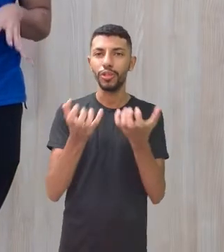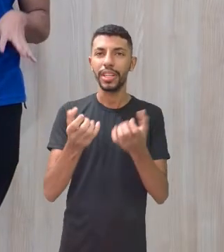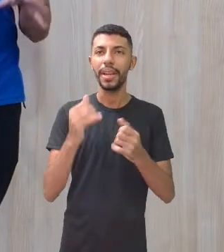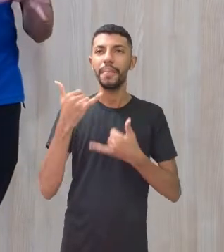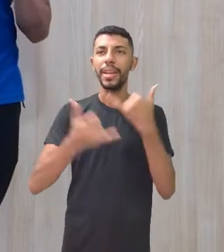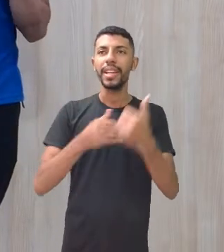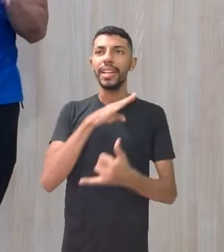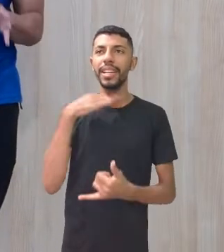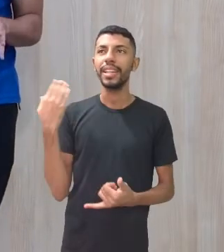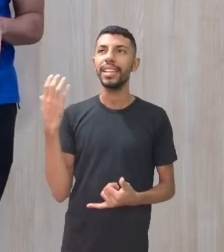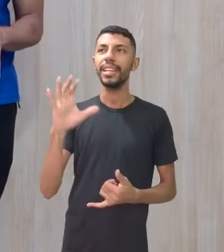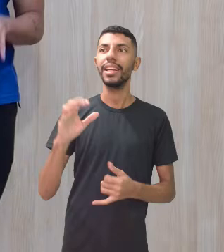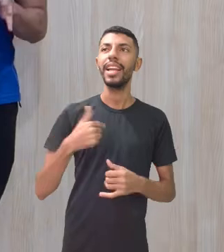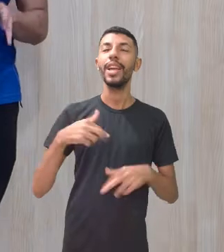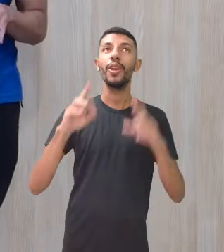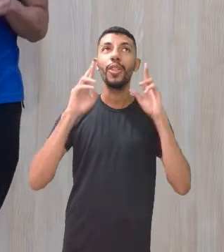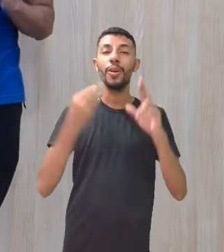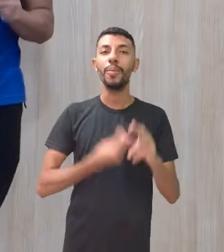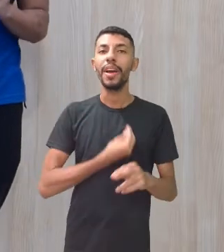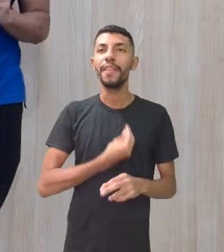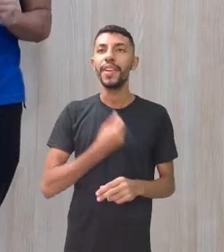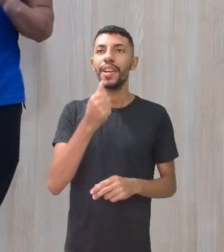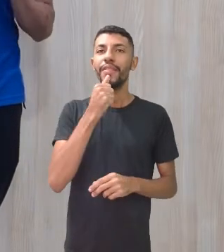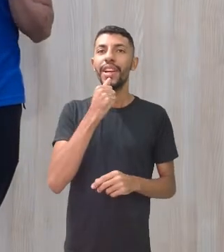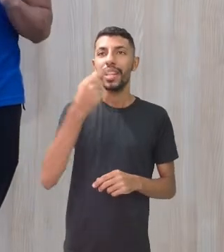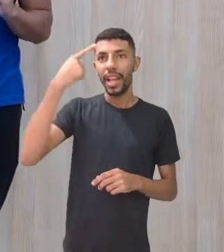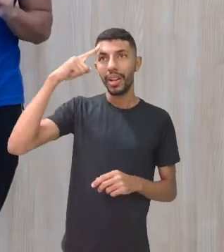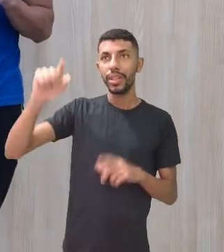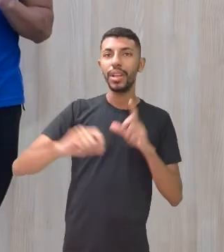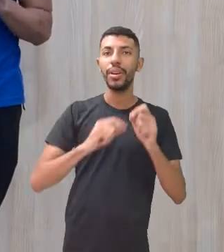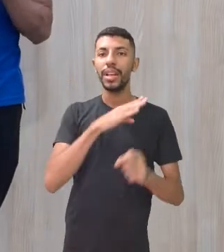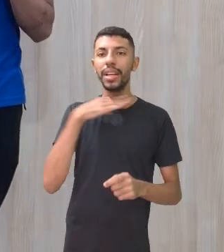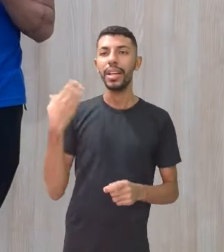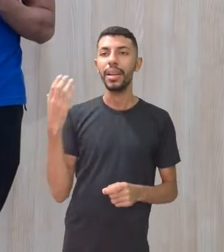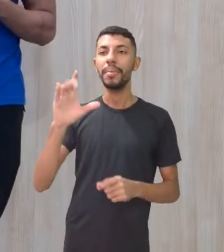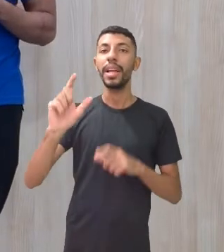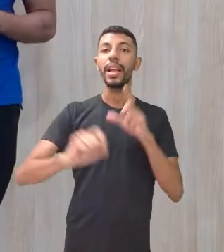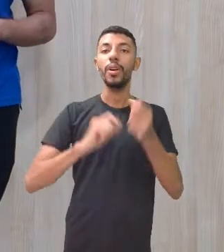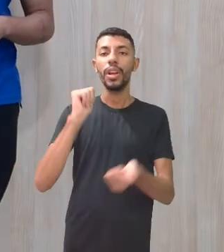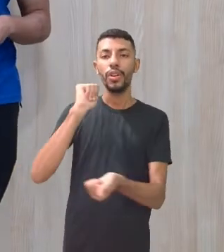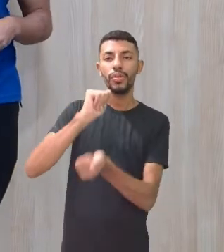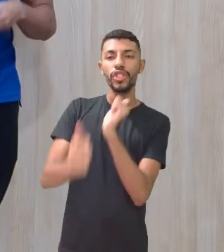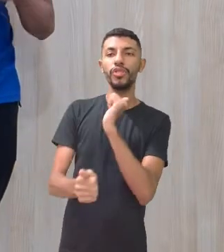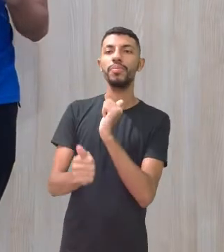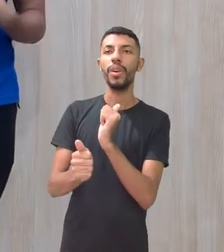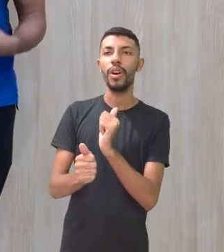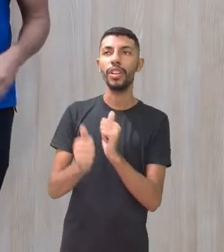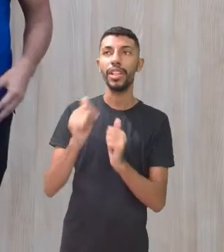queimado. E eu espero estar vivo ainda no dia que o queimado se tornar um esporte